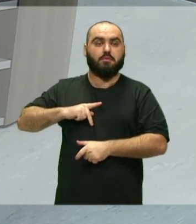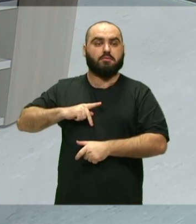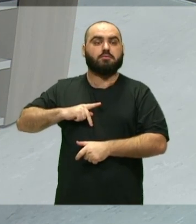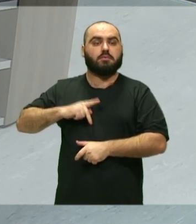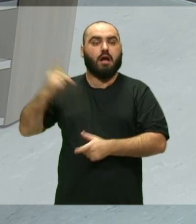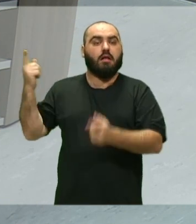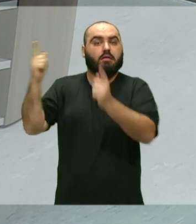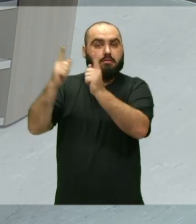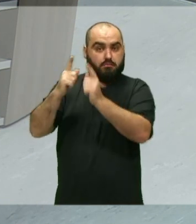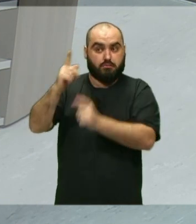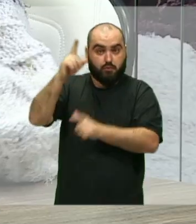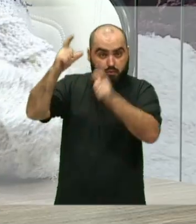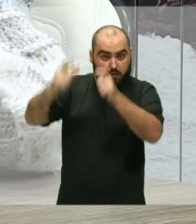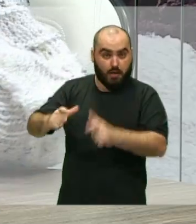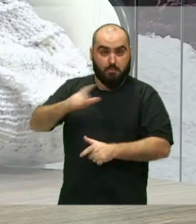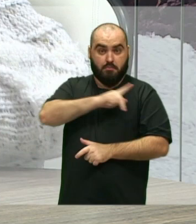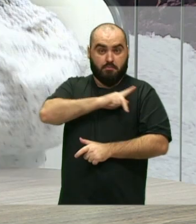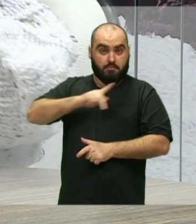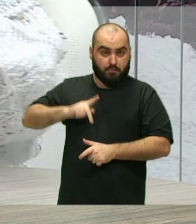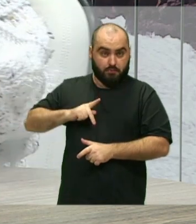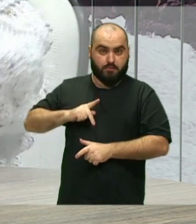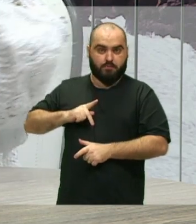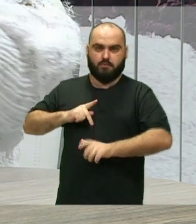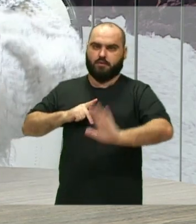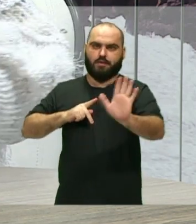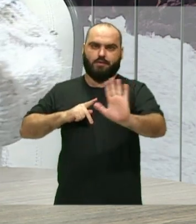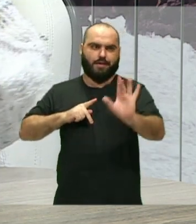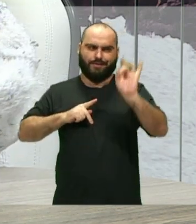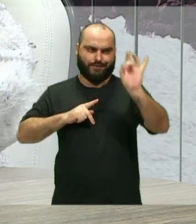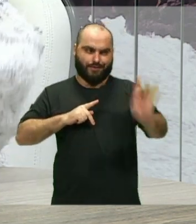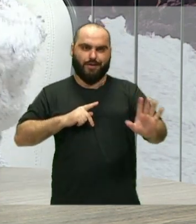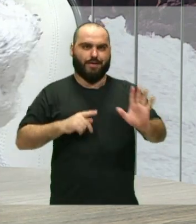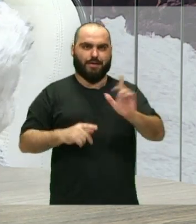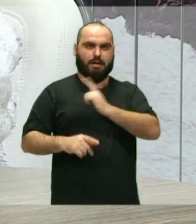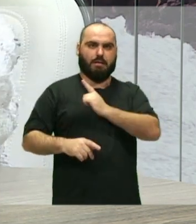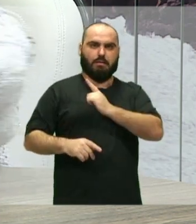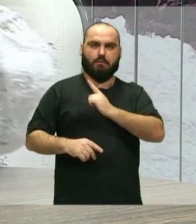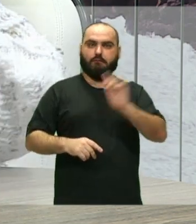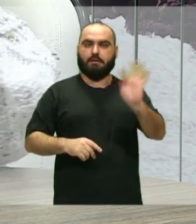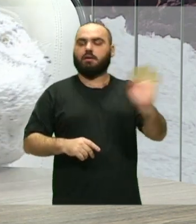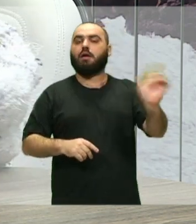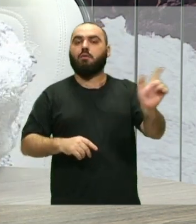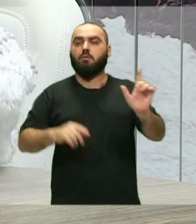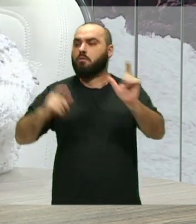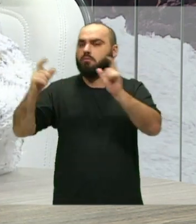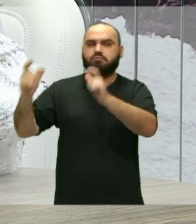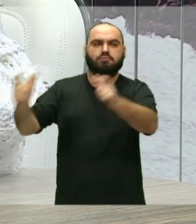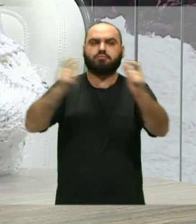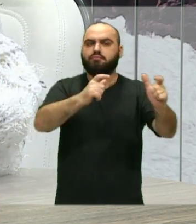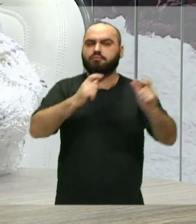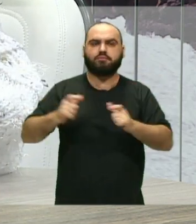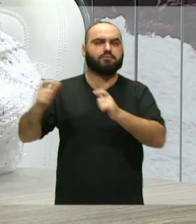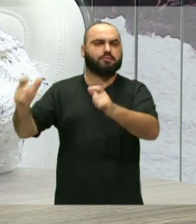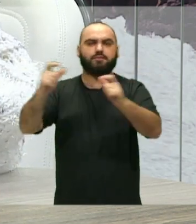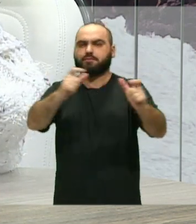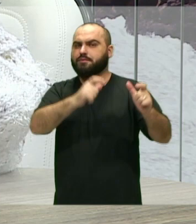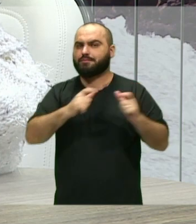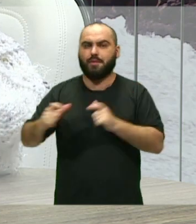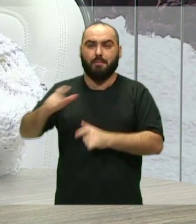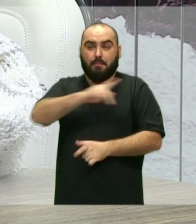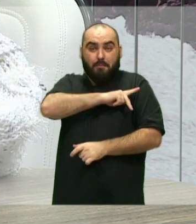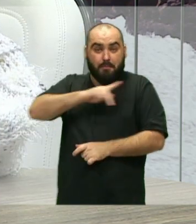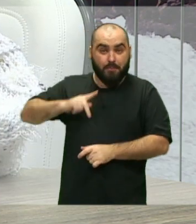ao público, né, não só da esfera governamental. Qualquer estabelecimento público aqui, estabelecimento